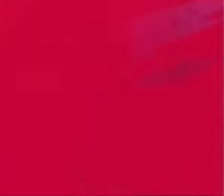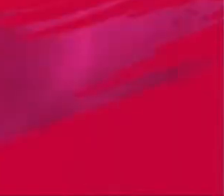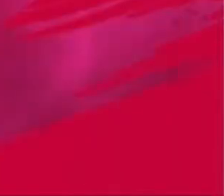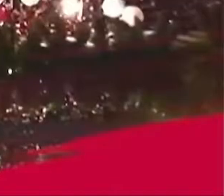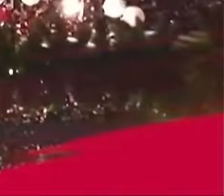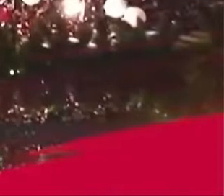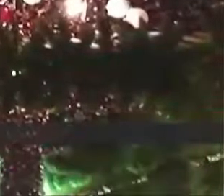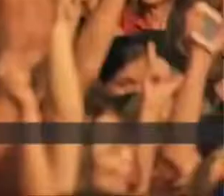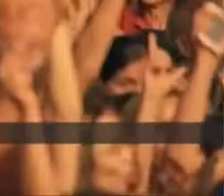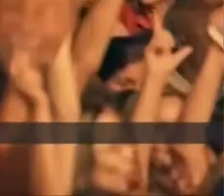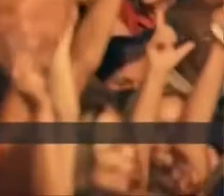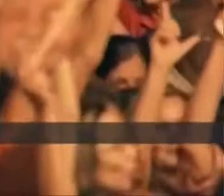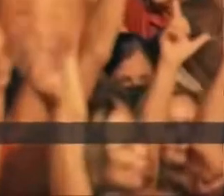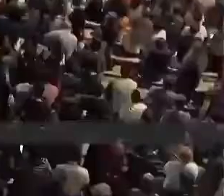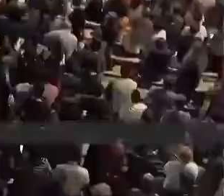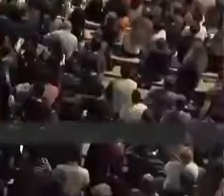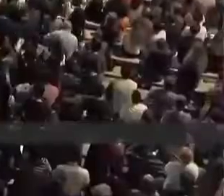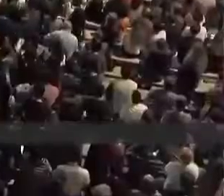1380.